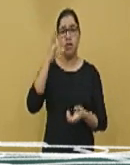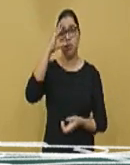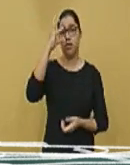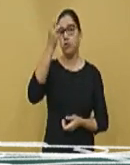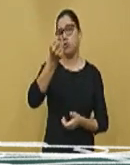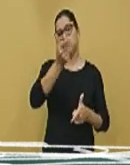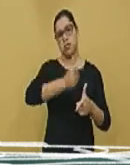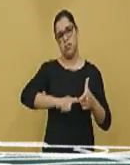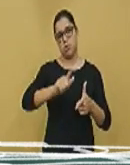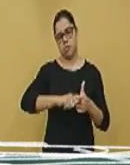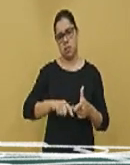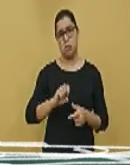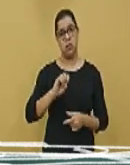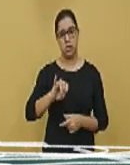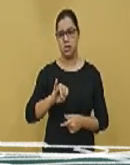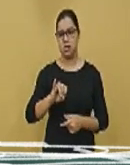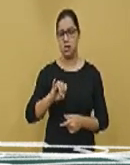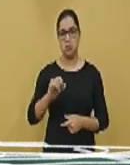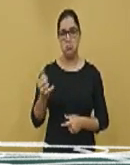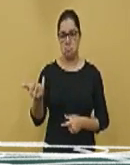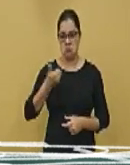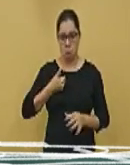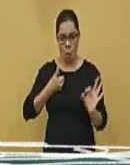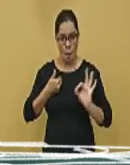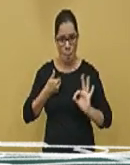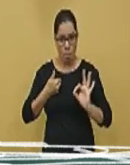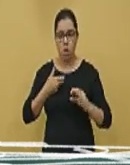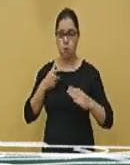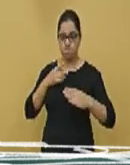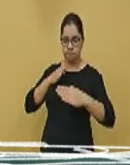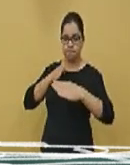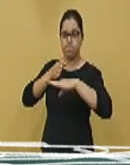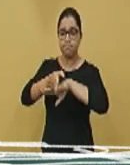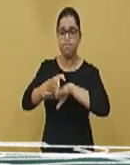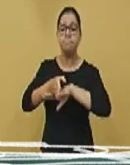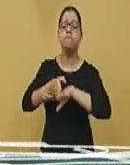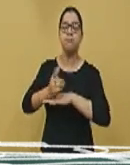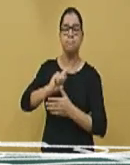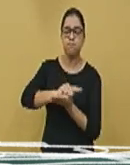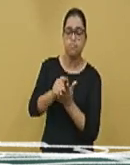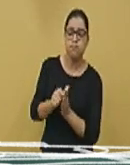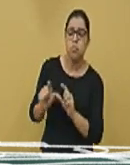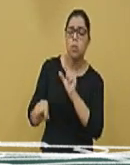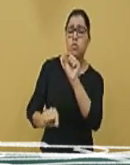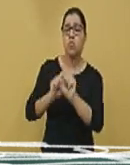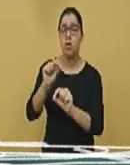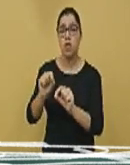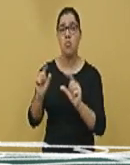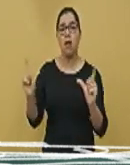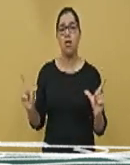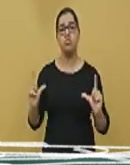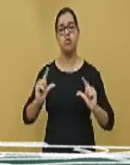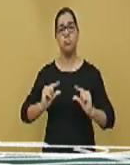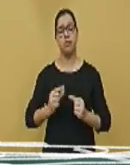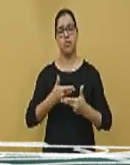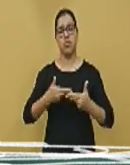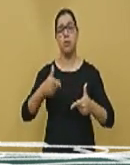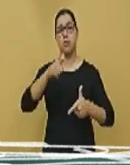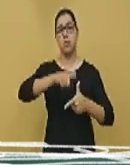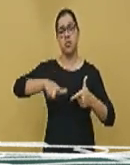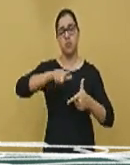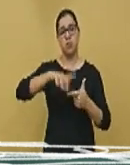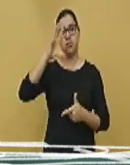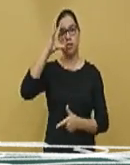eles não vierem, nós vamos procurá-los para solucionar, porque é assim que se faz gestão. Diminuindo os macro-problemas e